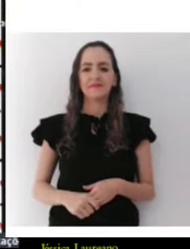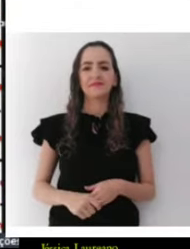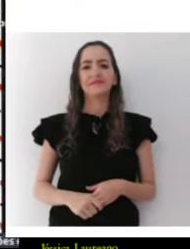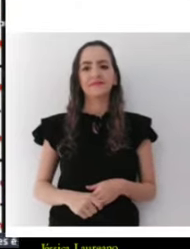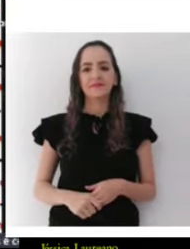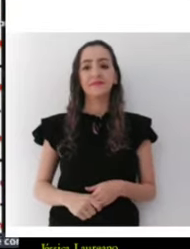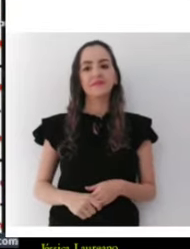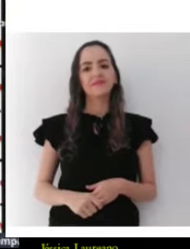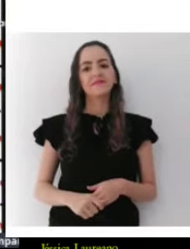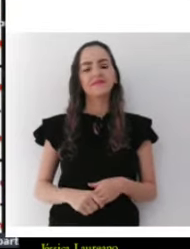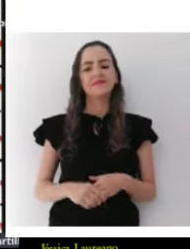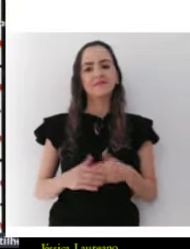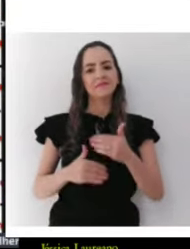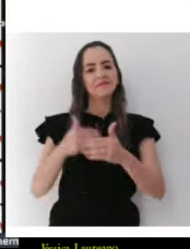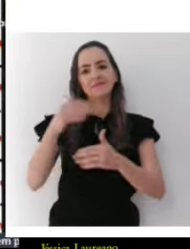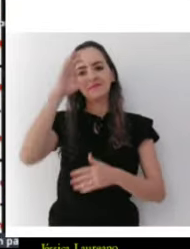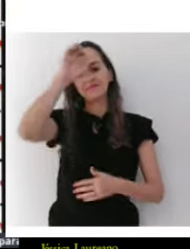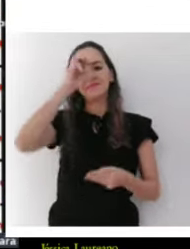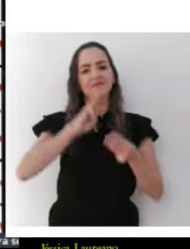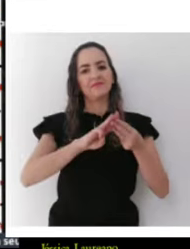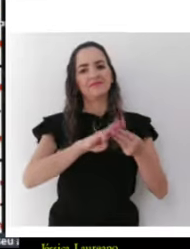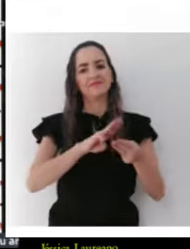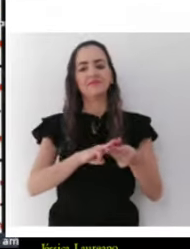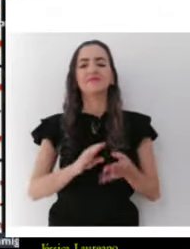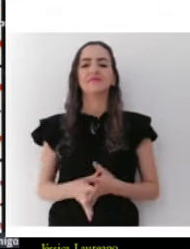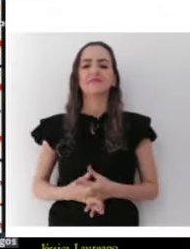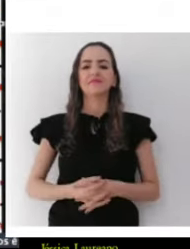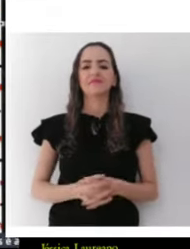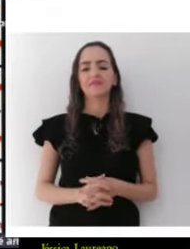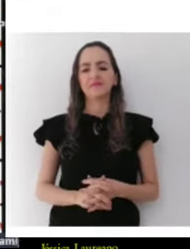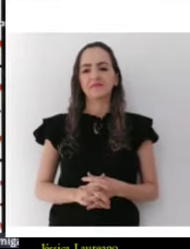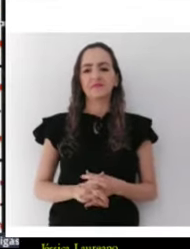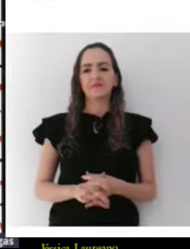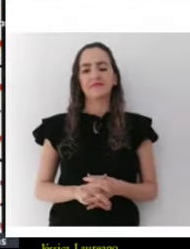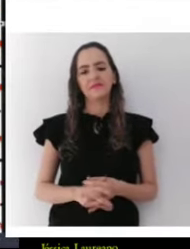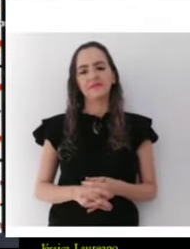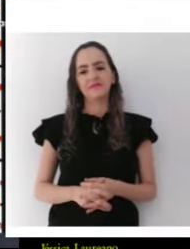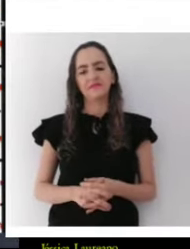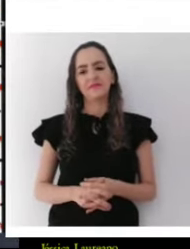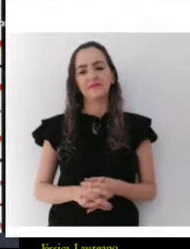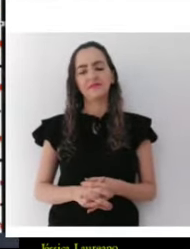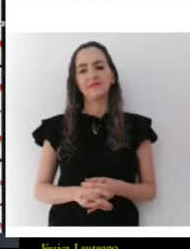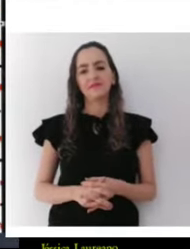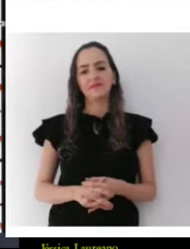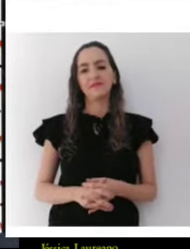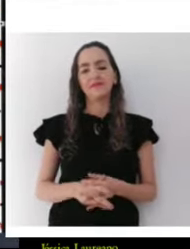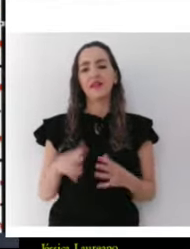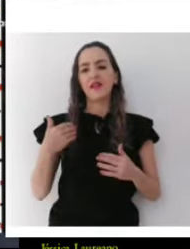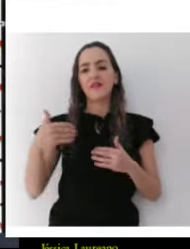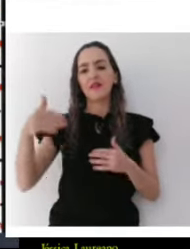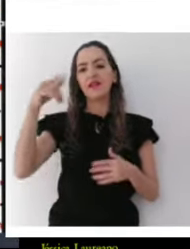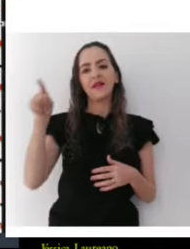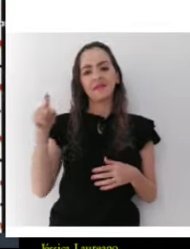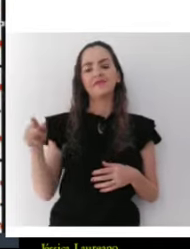mesmo da matemática. Então, ela fez em um formato, mas querendo fazer de outra forma, porque ela também está construindo ainda esse conceito.